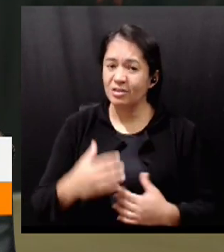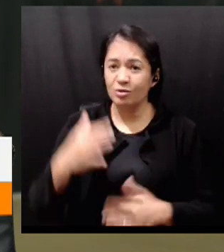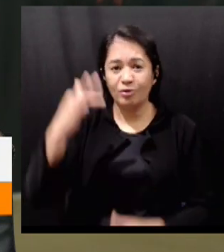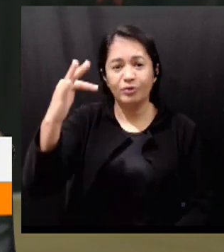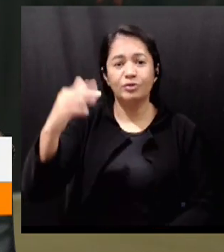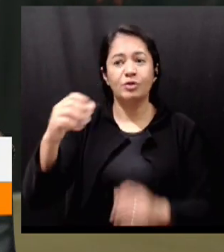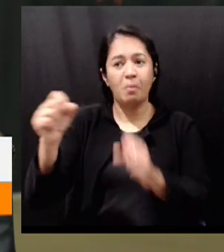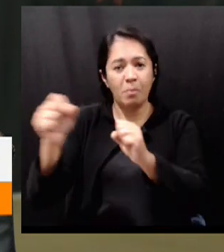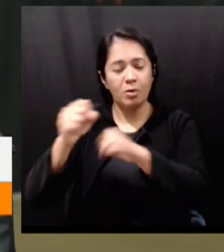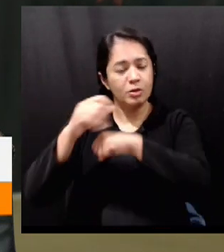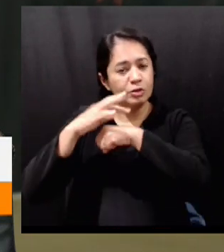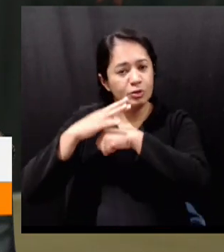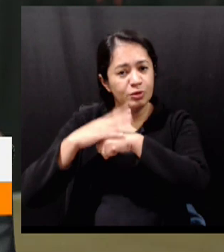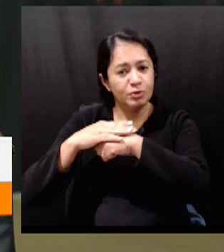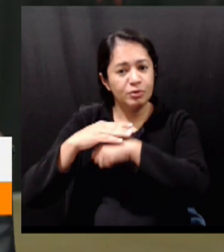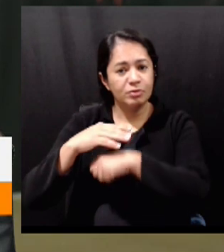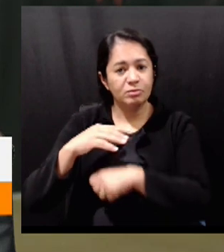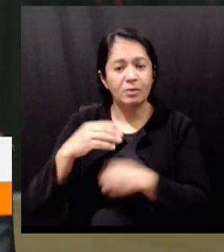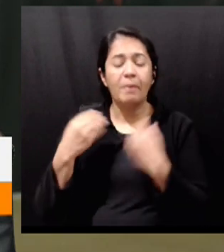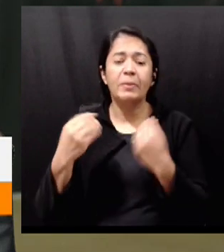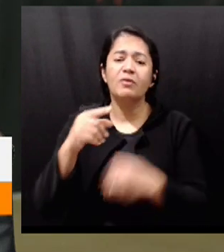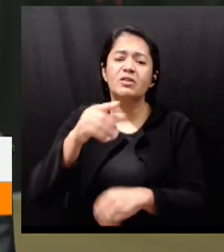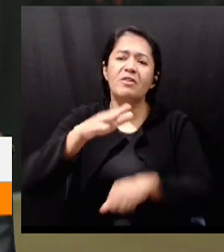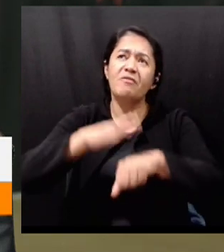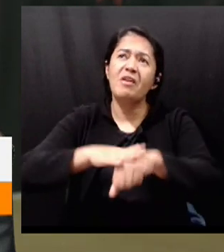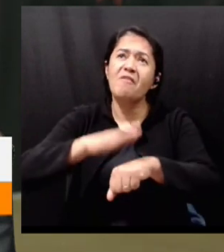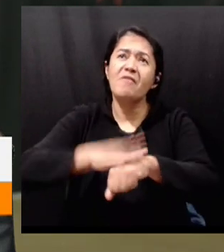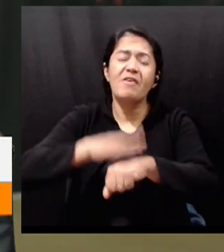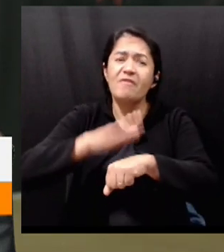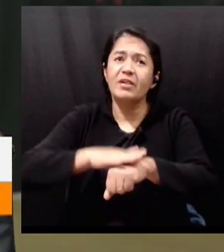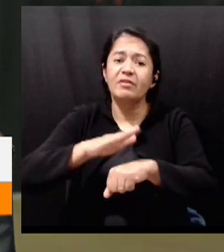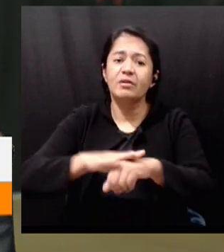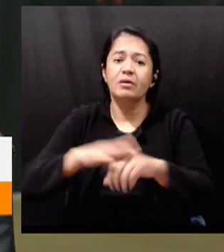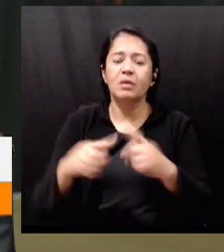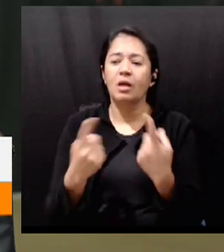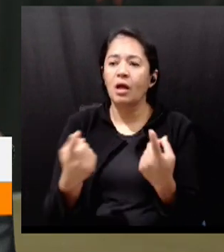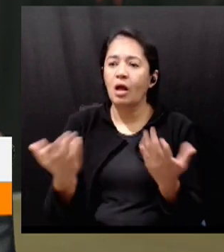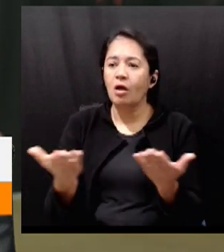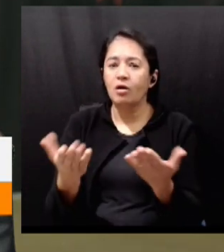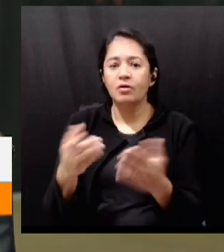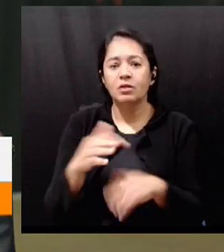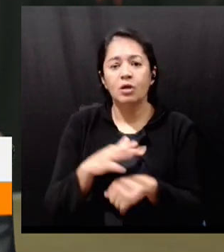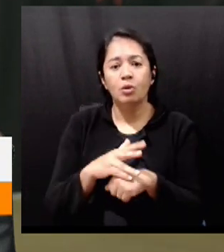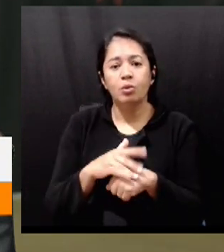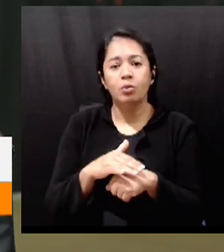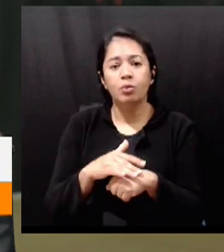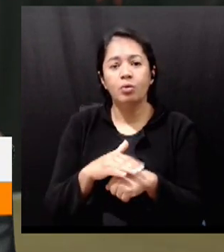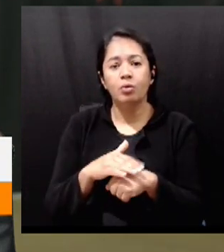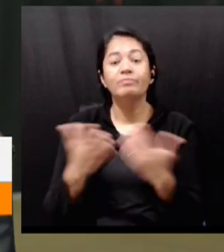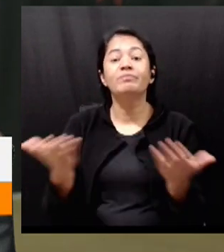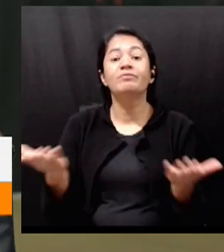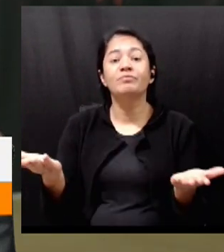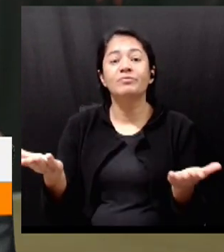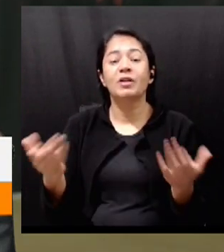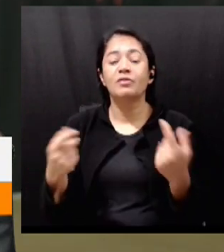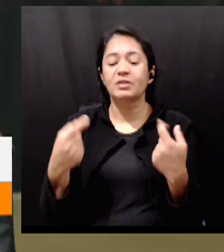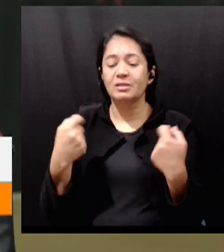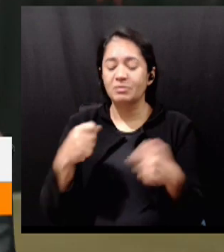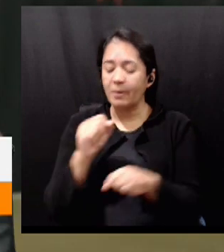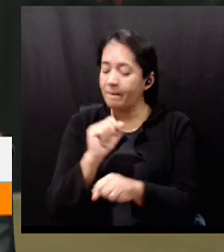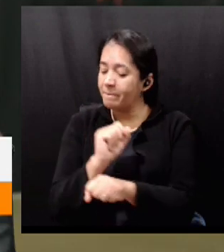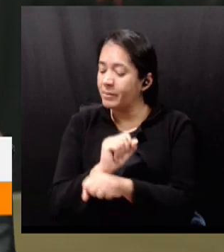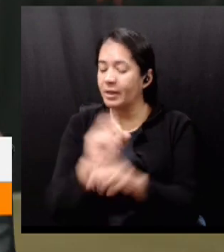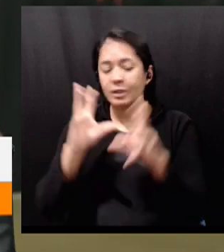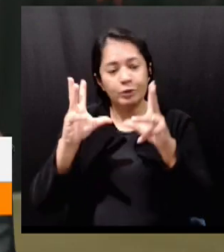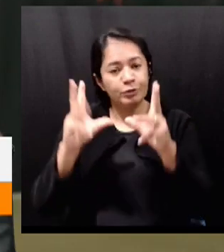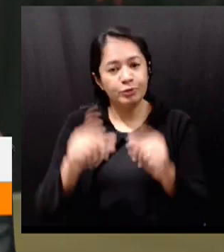aí o que adiantou? Você fez tanto e de repente você acaba adoecendo e aí você vai ter que parar tudo para poder olhar para